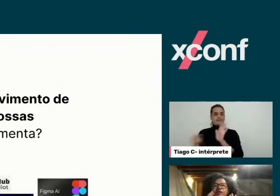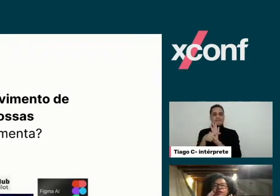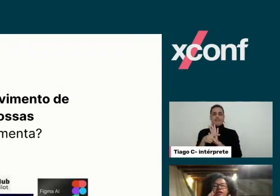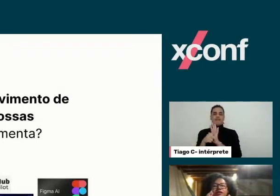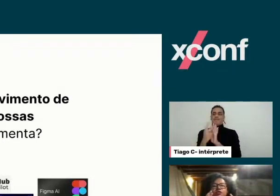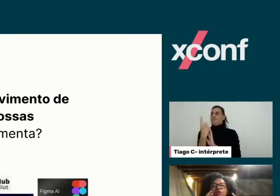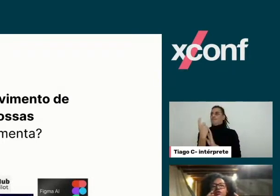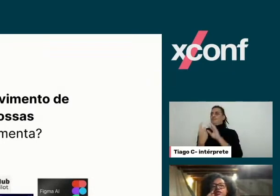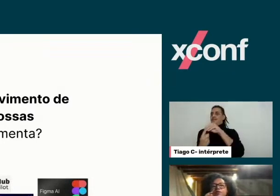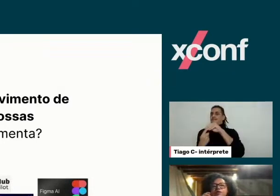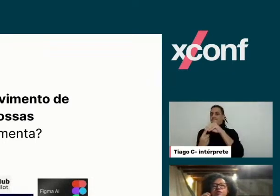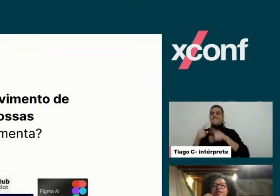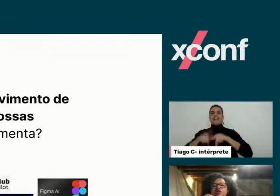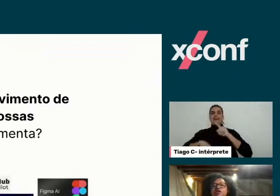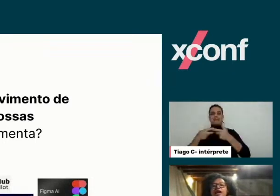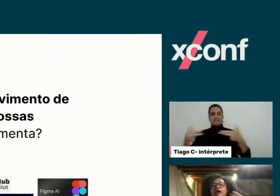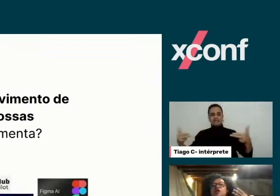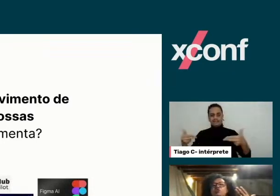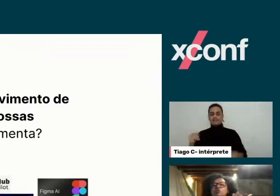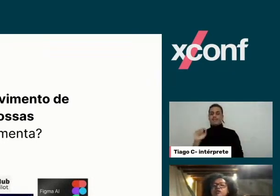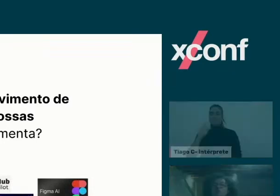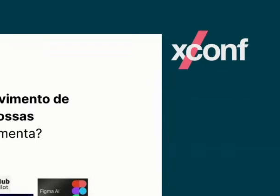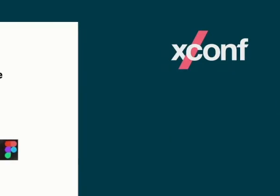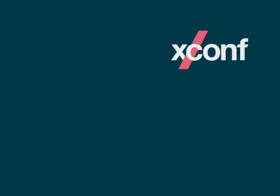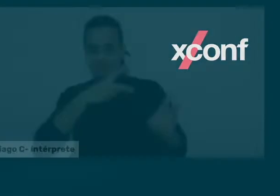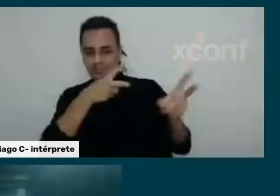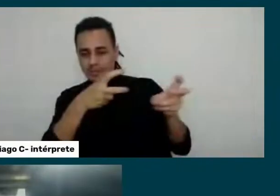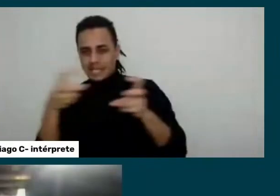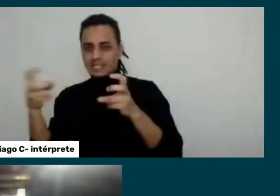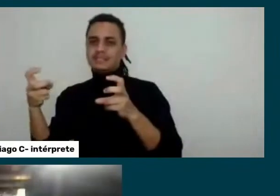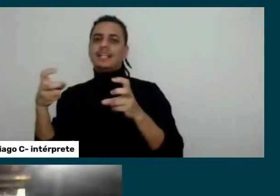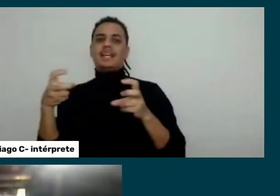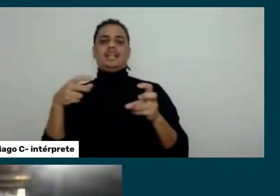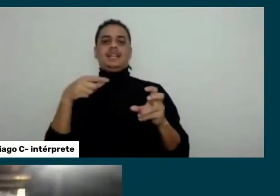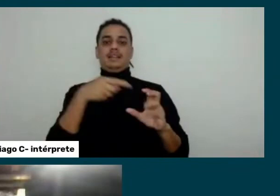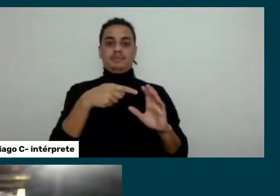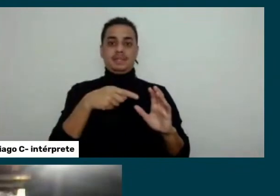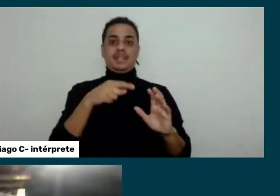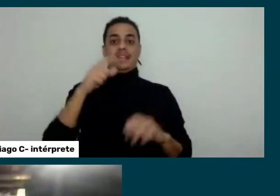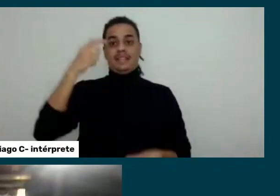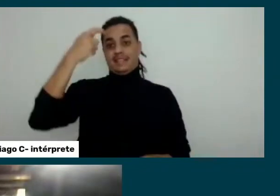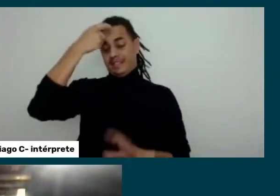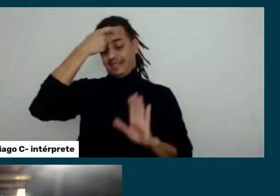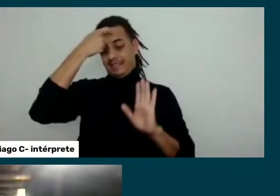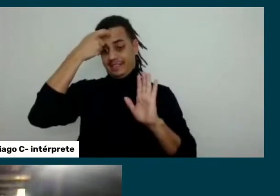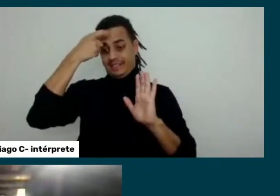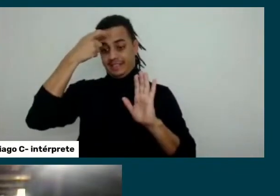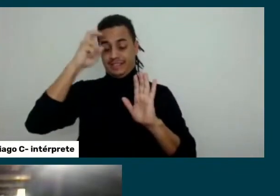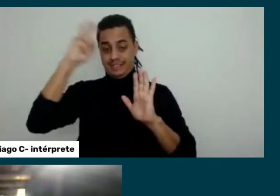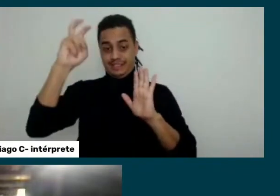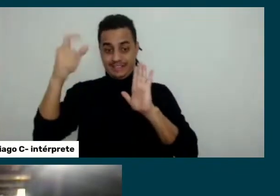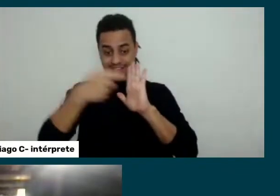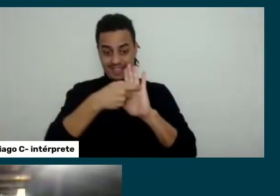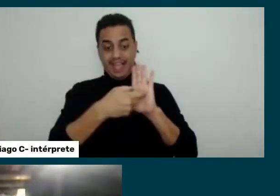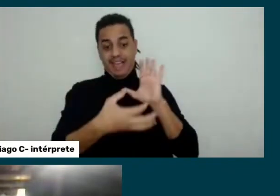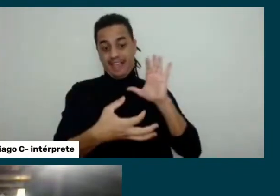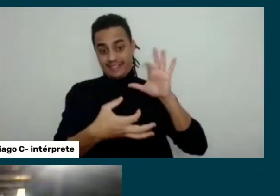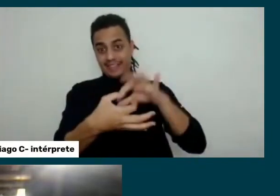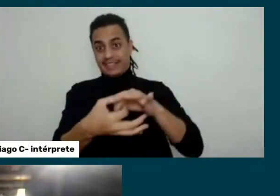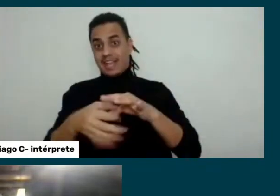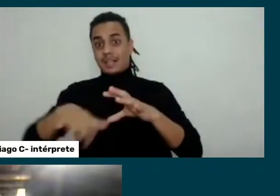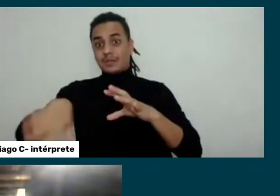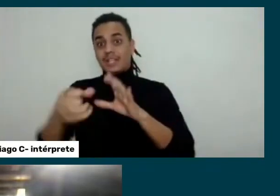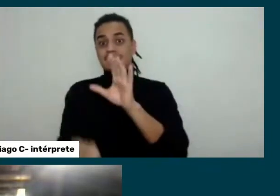está observando aqui na TOTWORKS, as possibilidades de IA no ciclo de vida de desenvolvimento de software são muito promissoras, né? Mas para